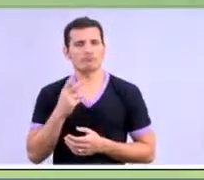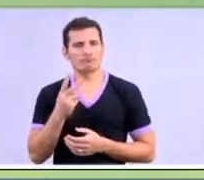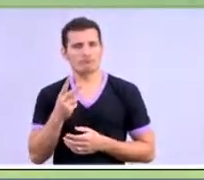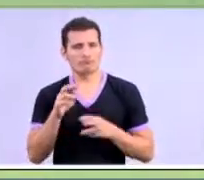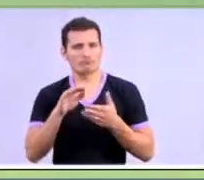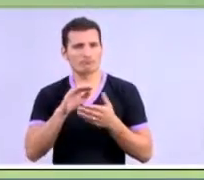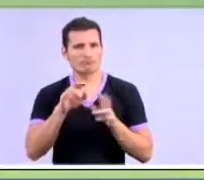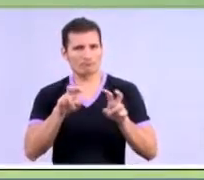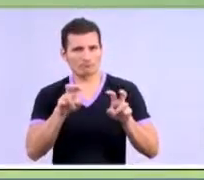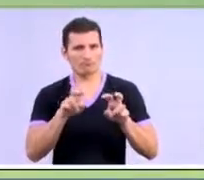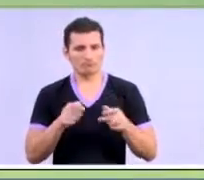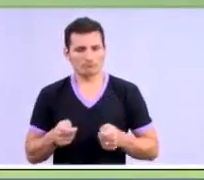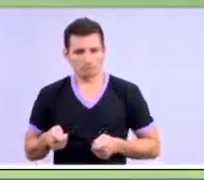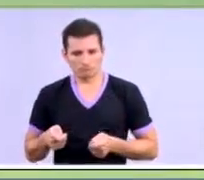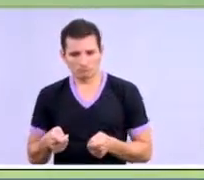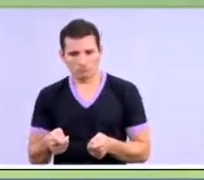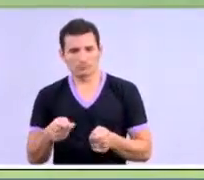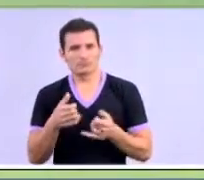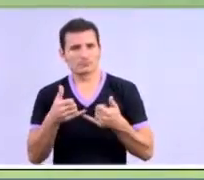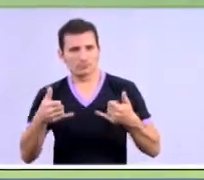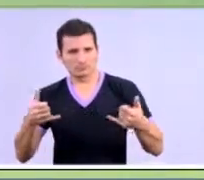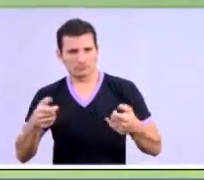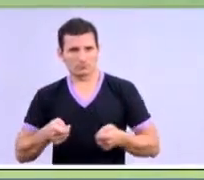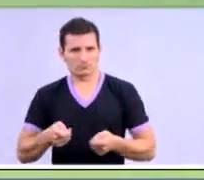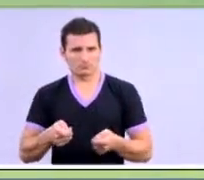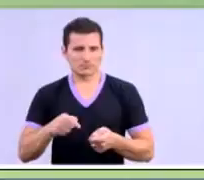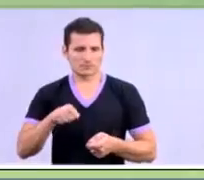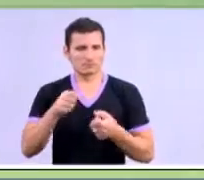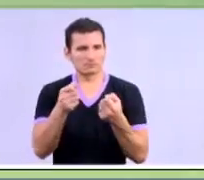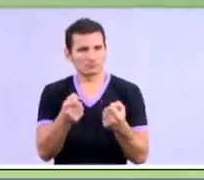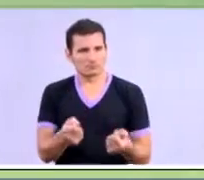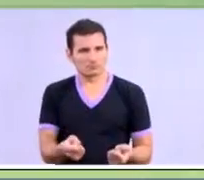tal. Então você começa a ter